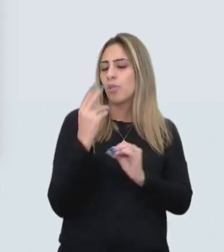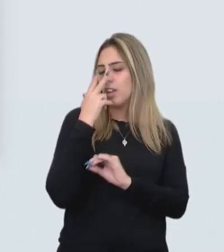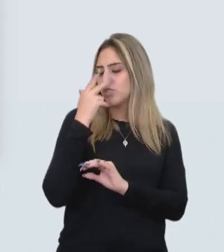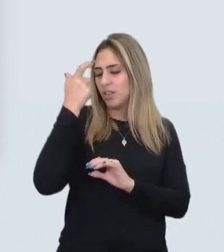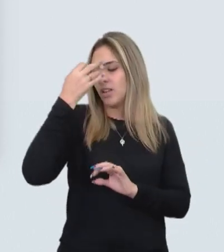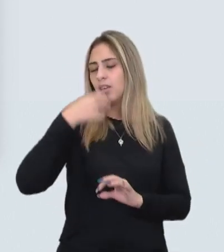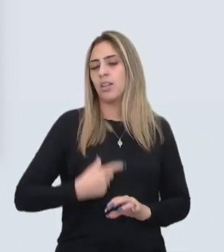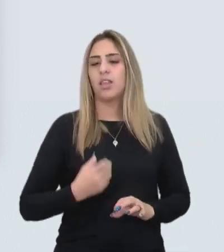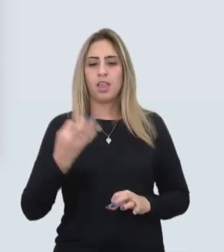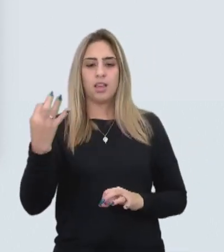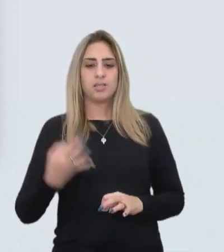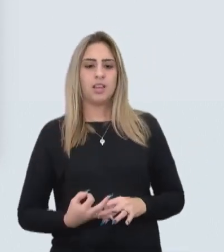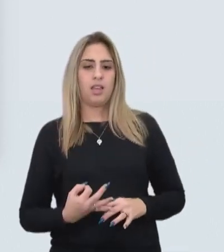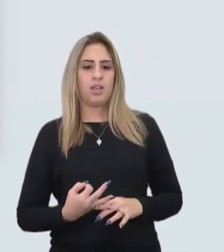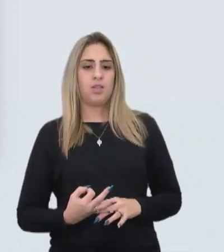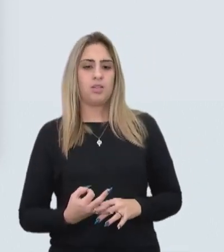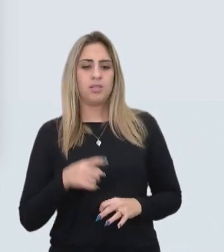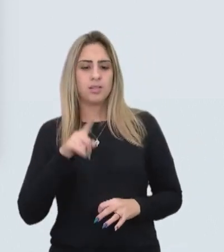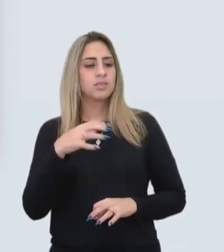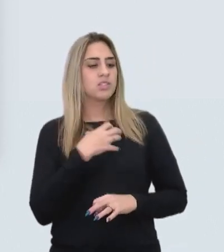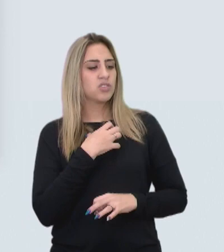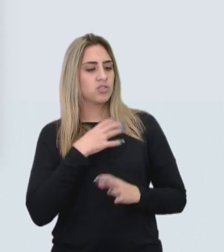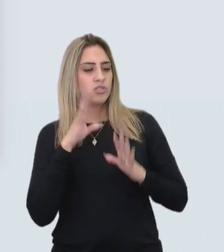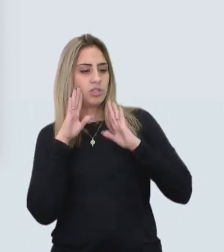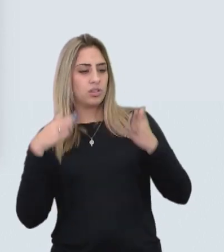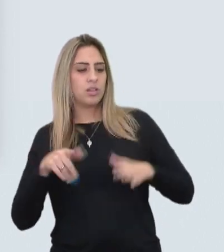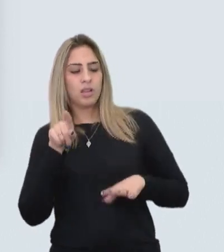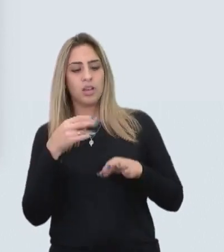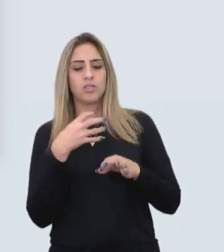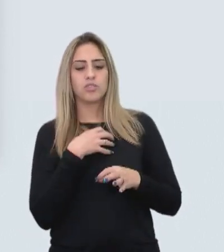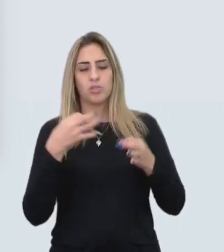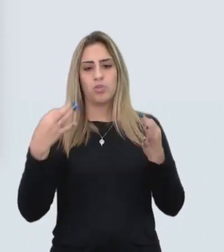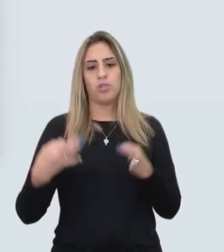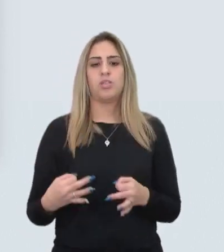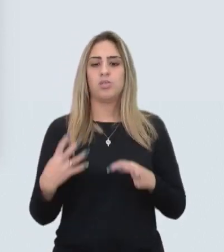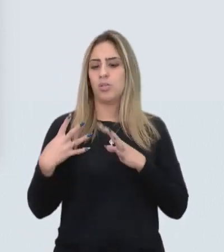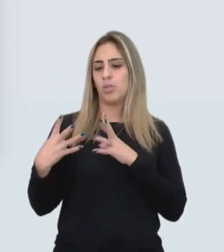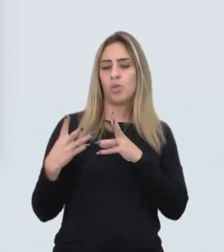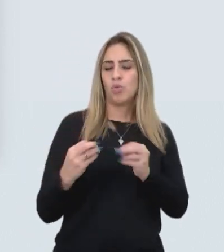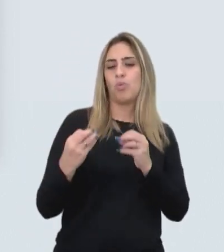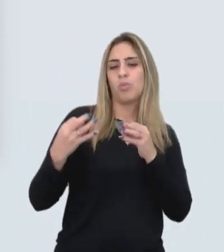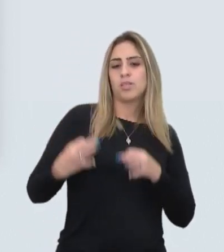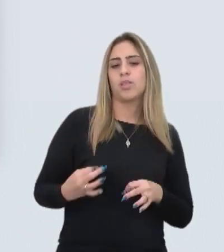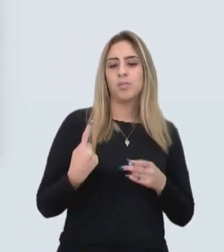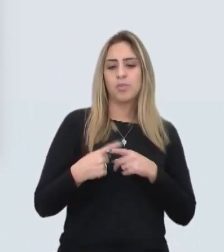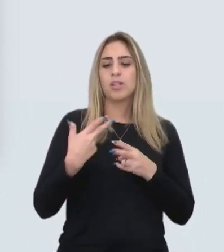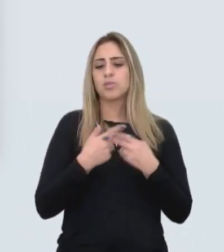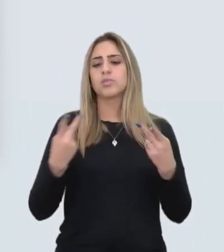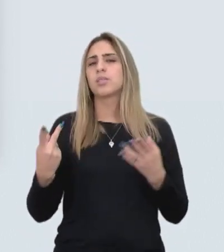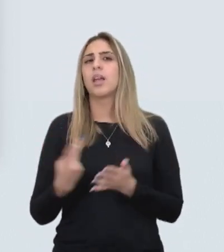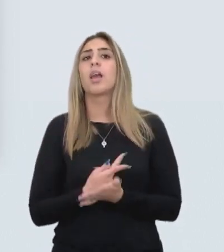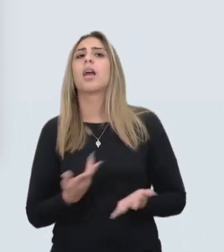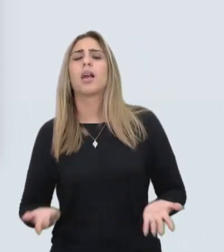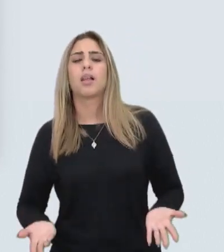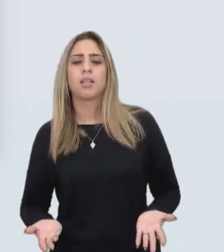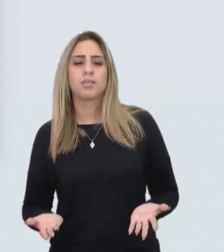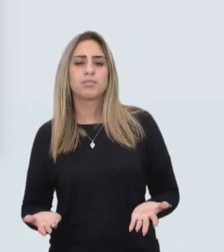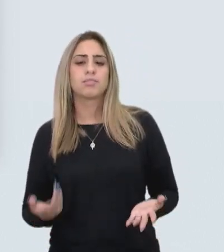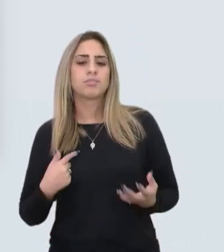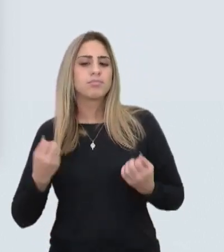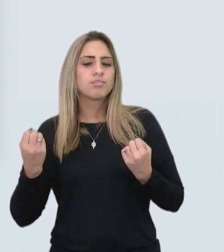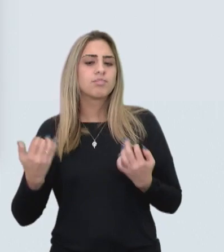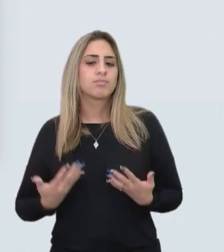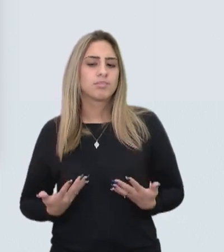certo e que esse ponto de vista é o ponto de vista correto. Está todo mundo certo, por que as coisas estão tão erradas? Né? Então, acho